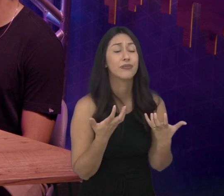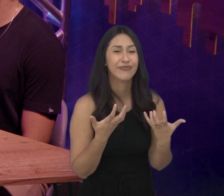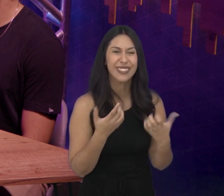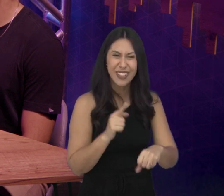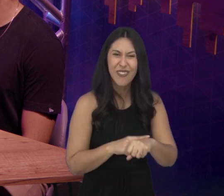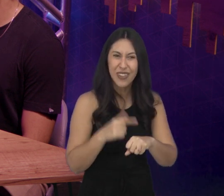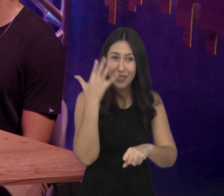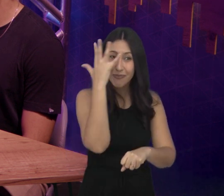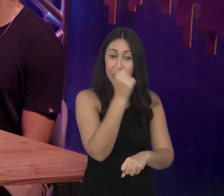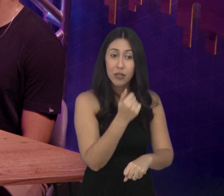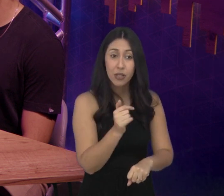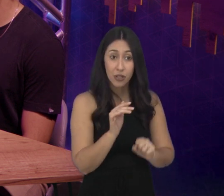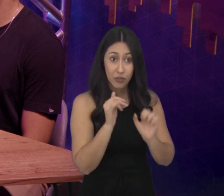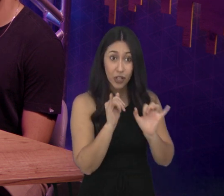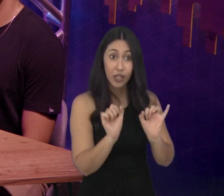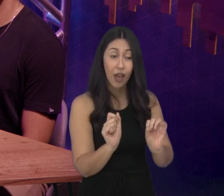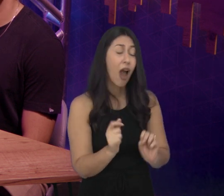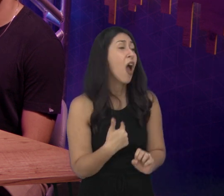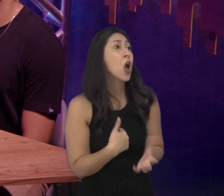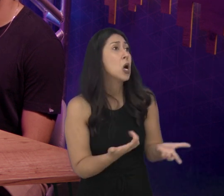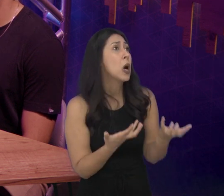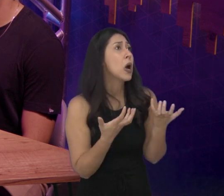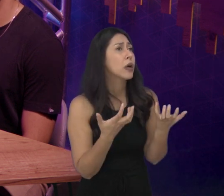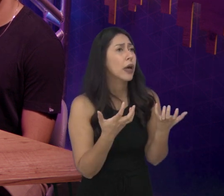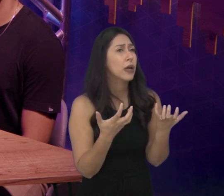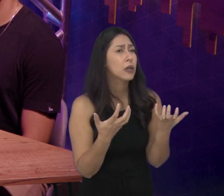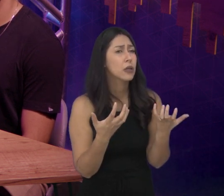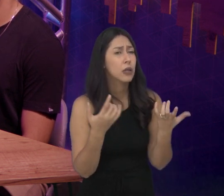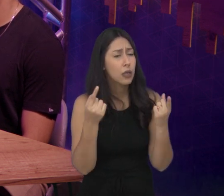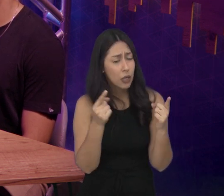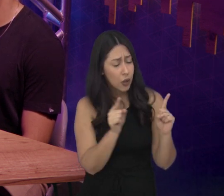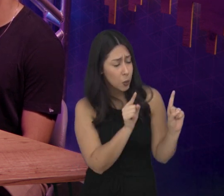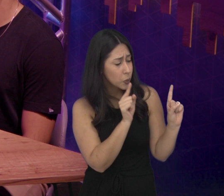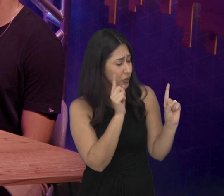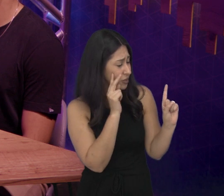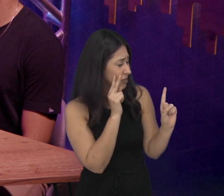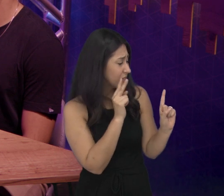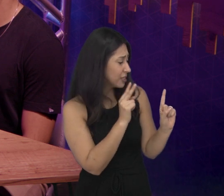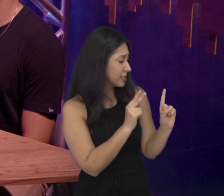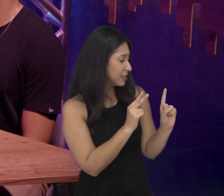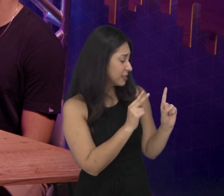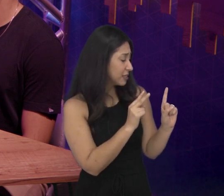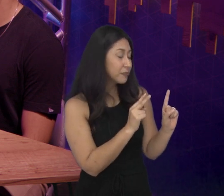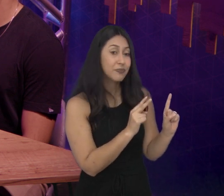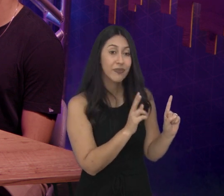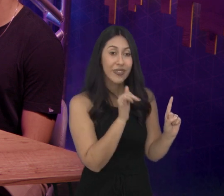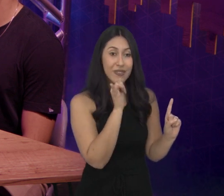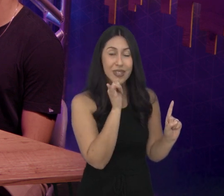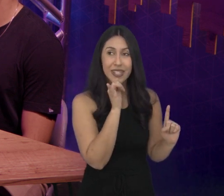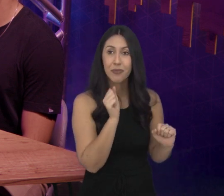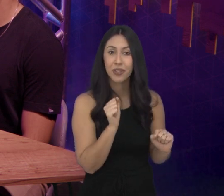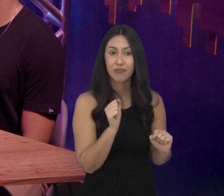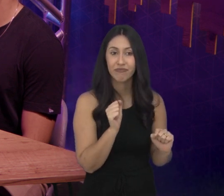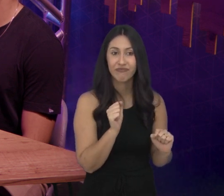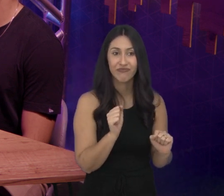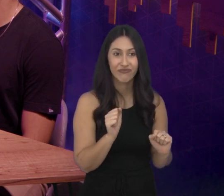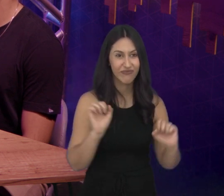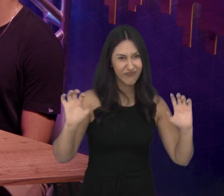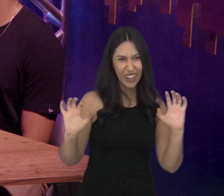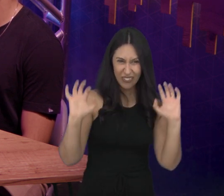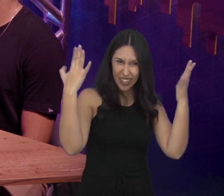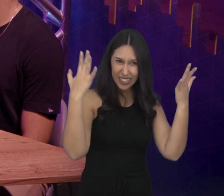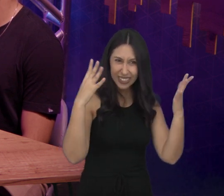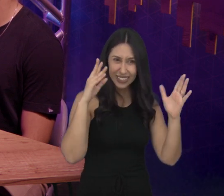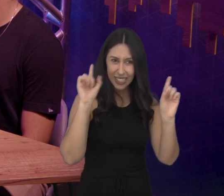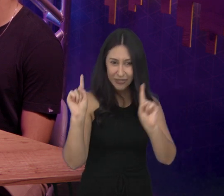um momento muito bonito, que ela fala que tudo que ela quer da vida é olhar para outra pessoa. Por exemplo, um momento em que você tá, sei lá,